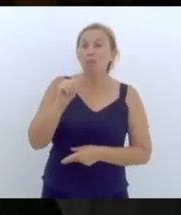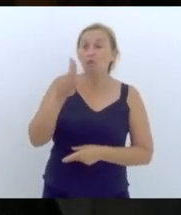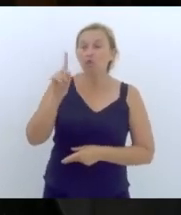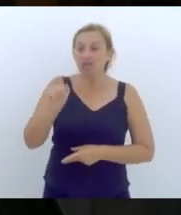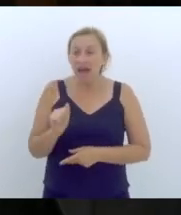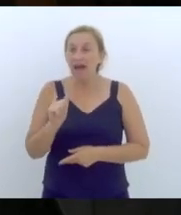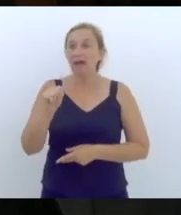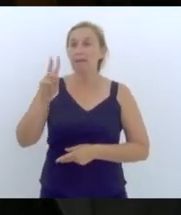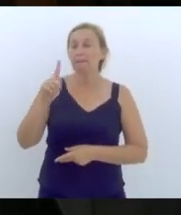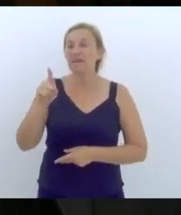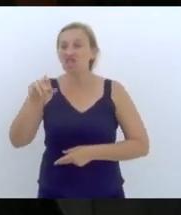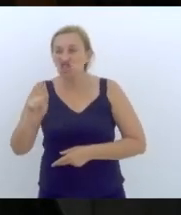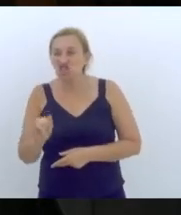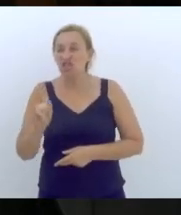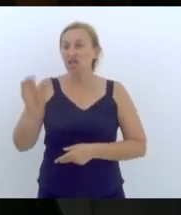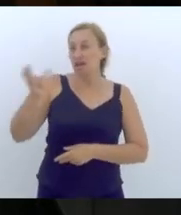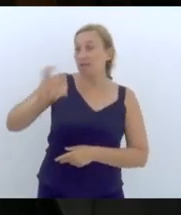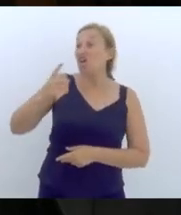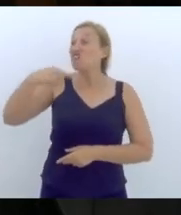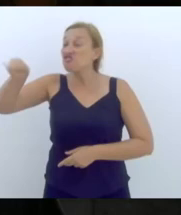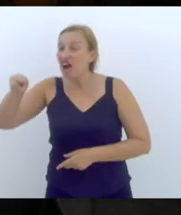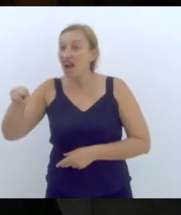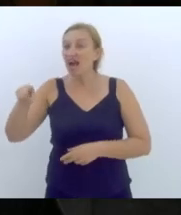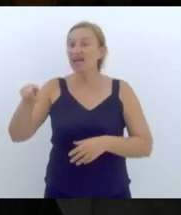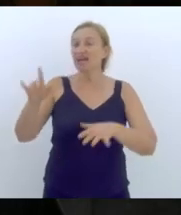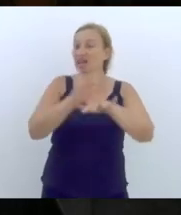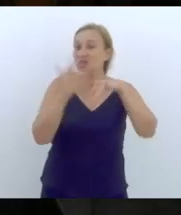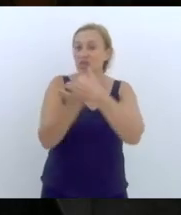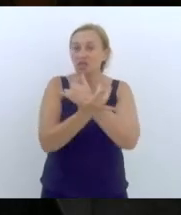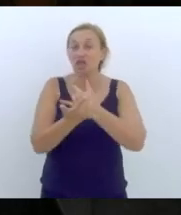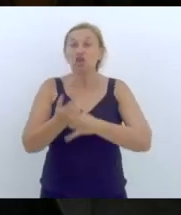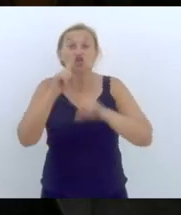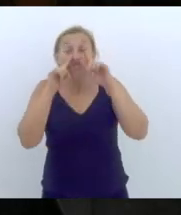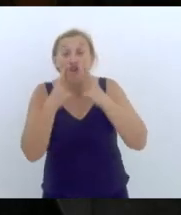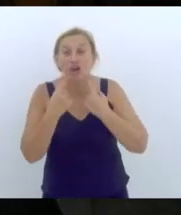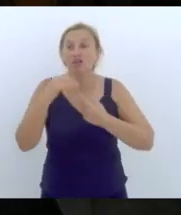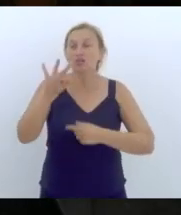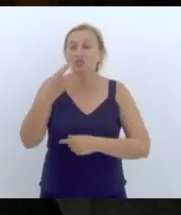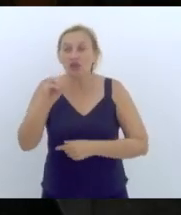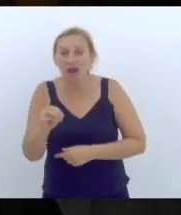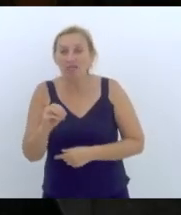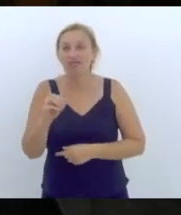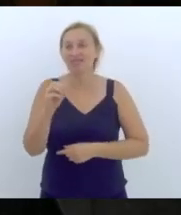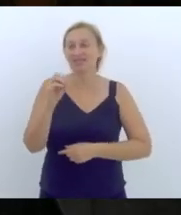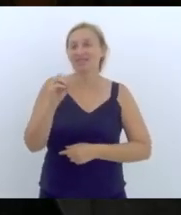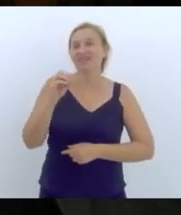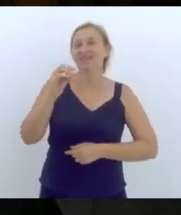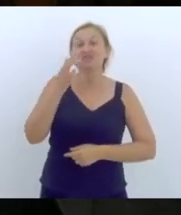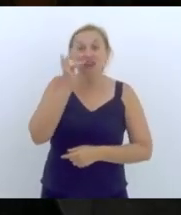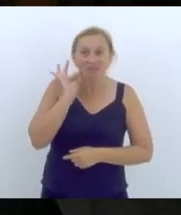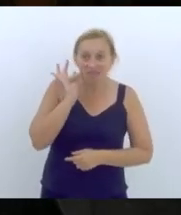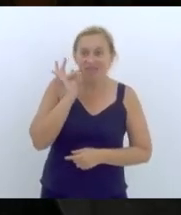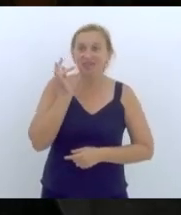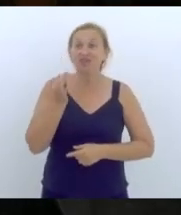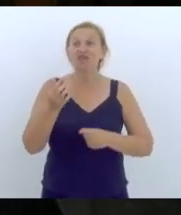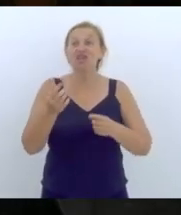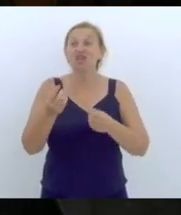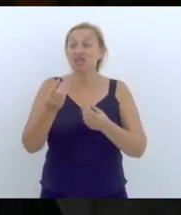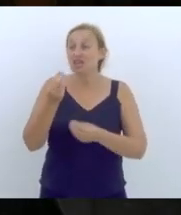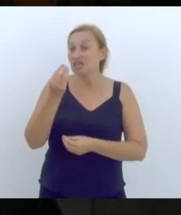Frio, que vá até a rede social do Chorão, do Flávio Serafini, e repudiem, repudiem,